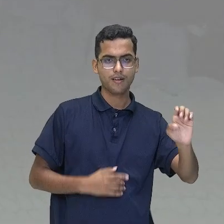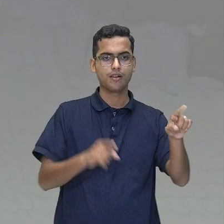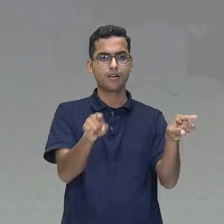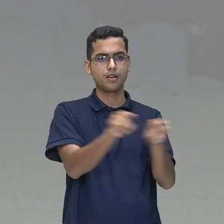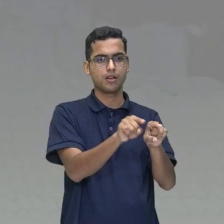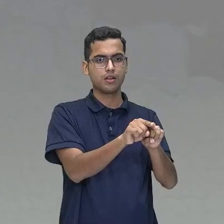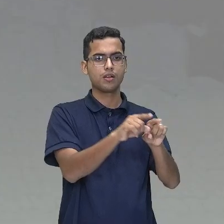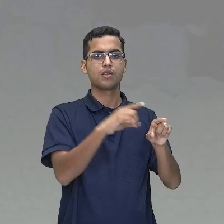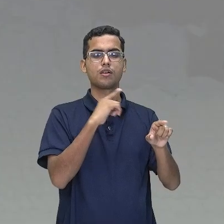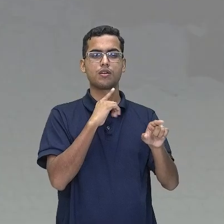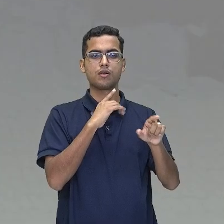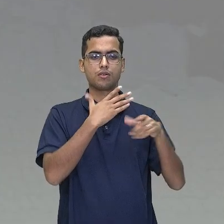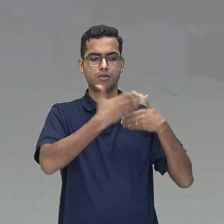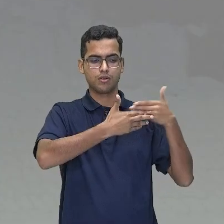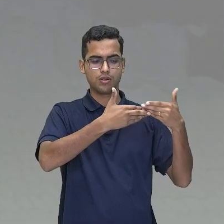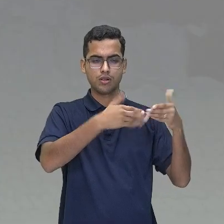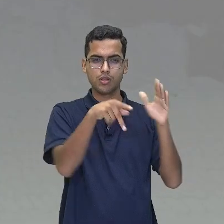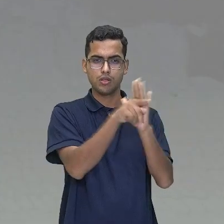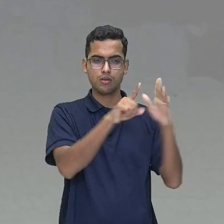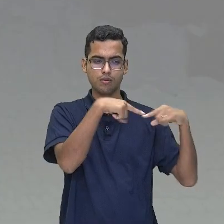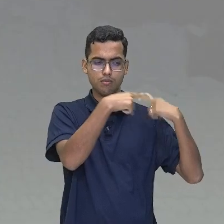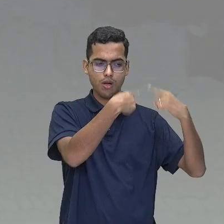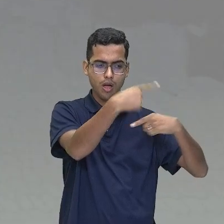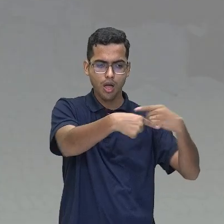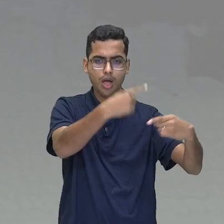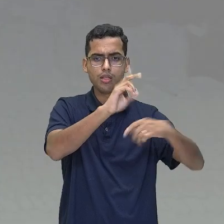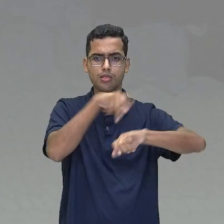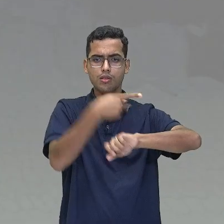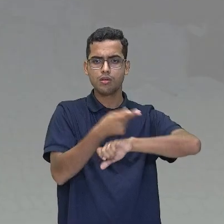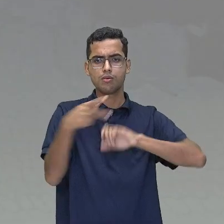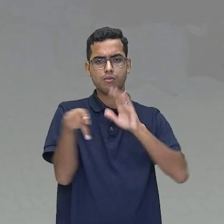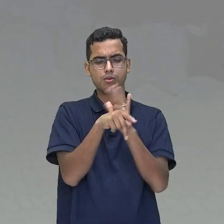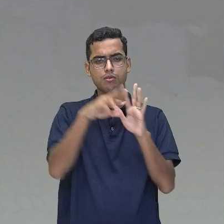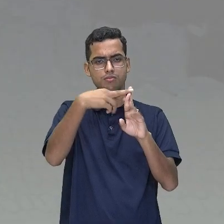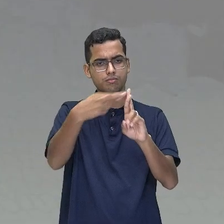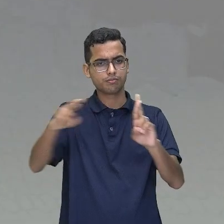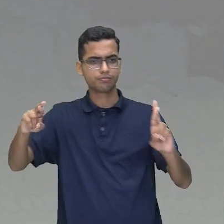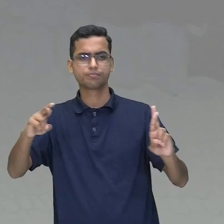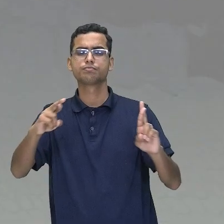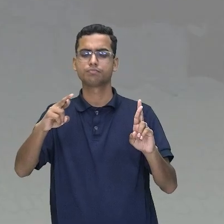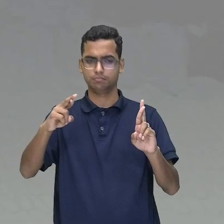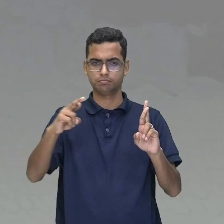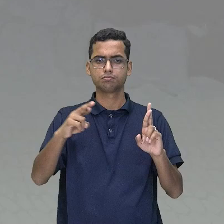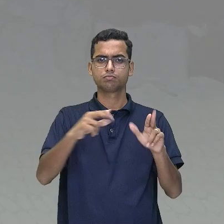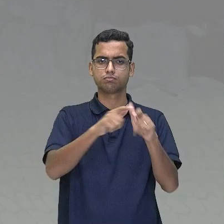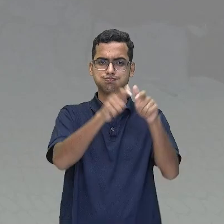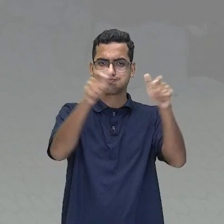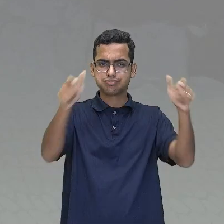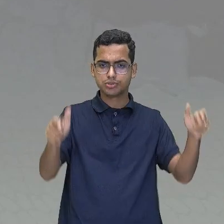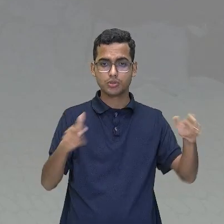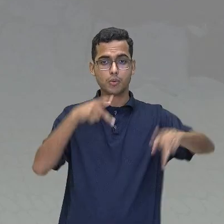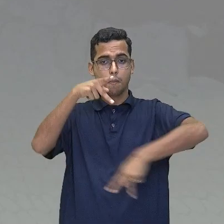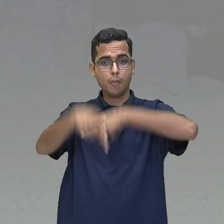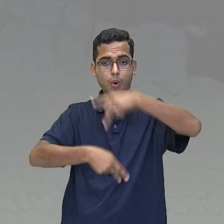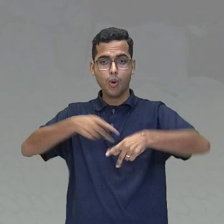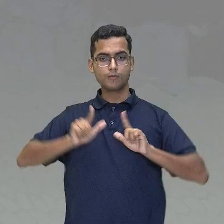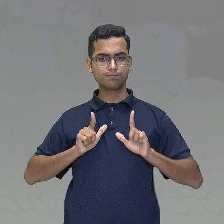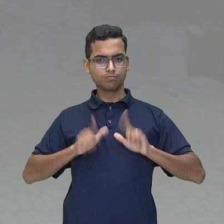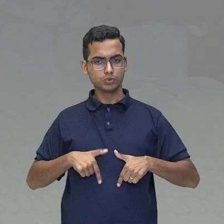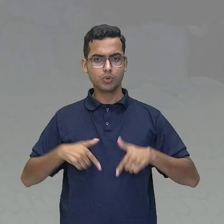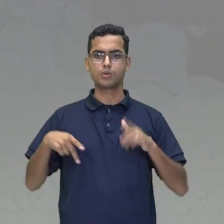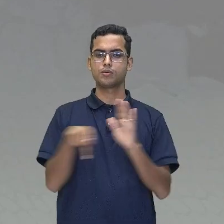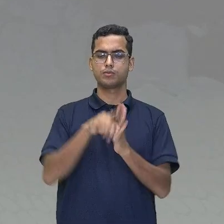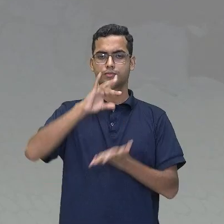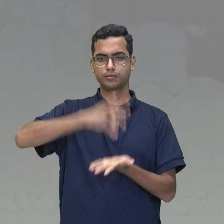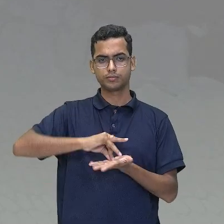e de seus descendentes que se transforma numa grande religião. É a religião do povo de Israel, ou povo hebreu, como